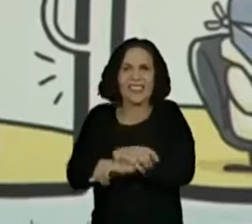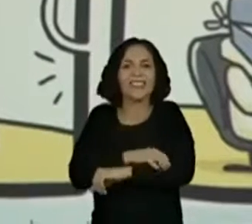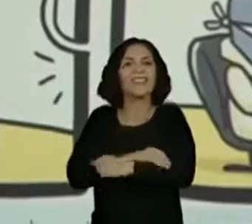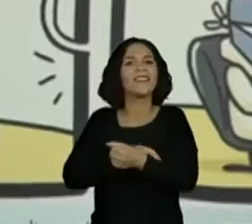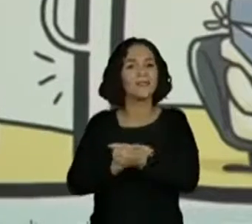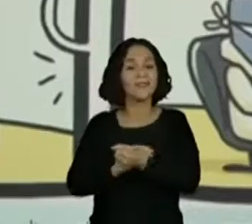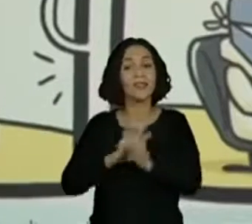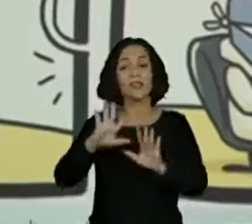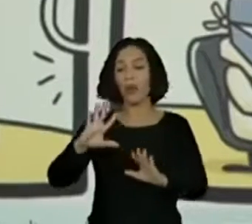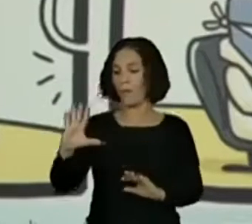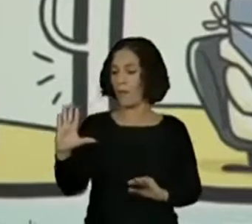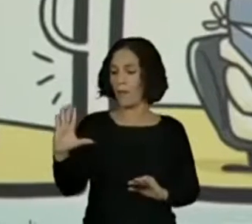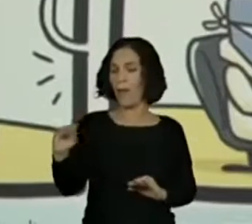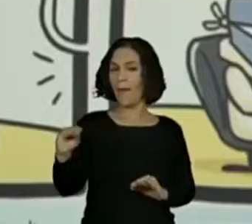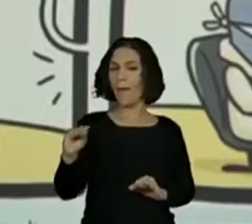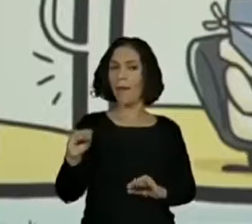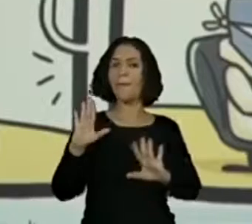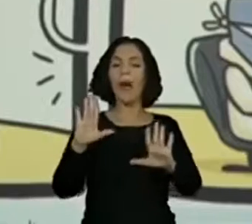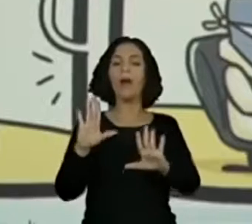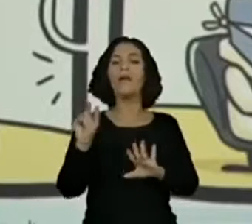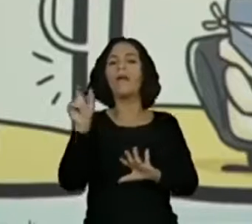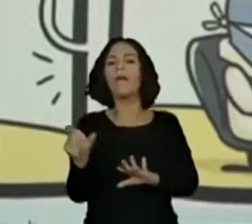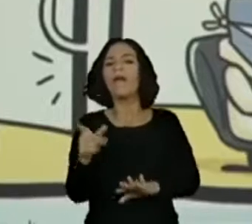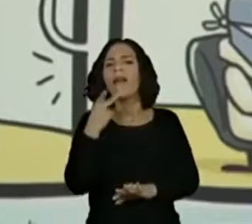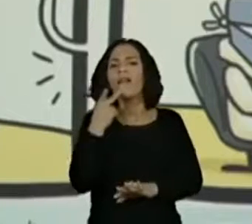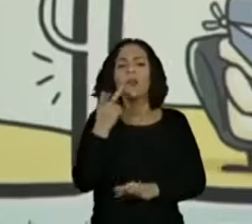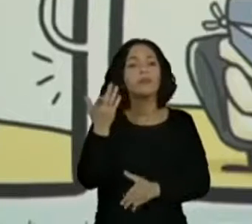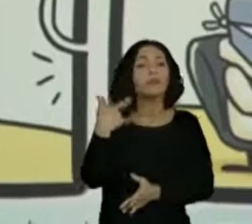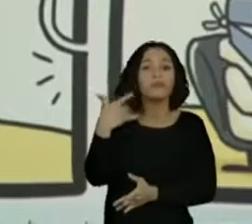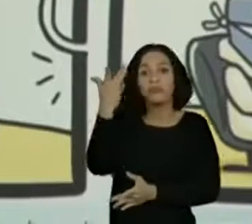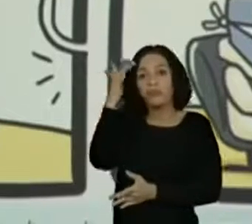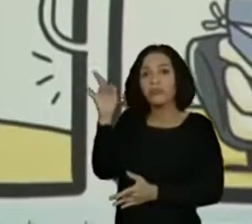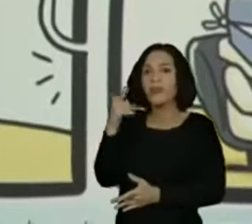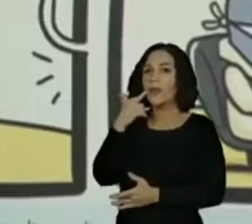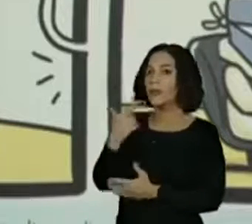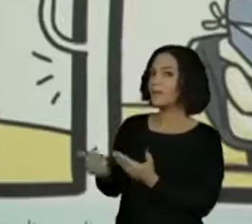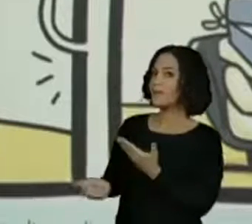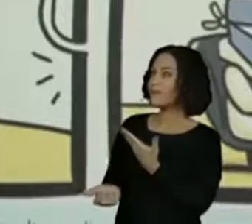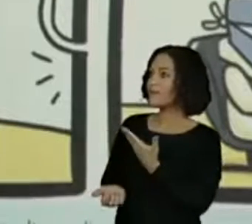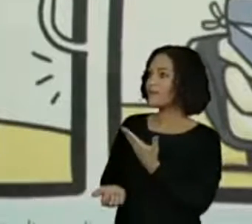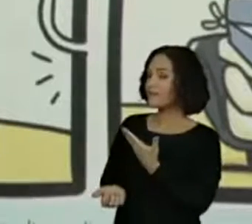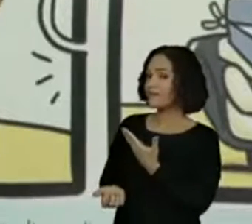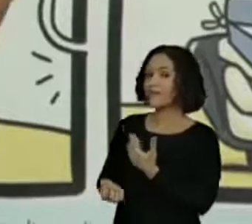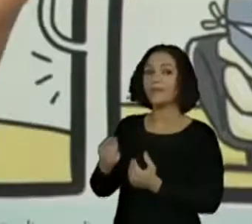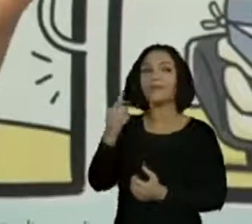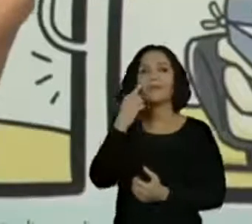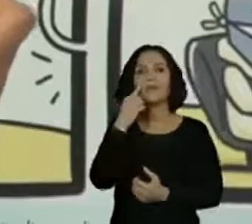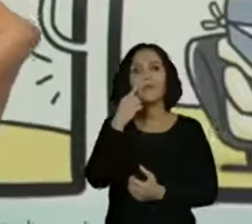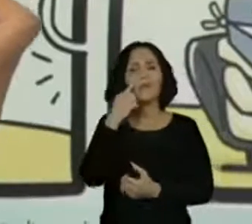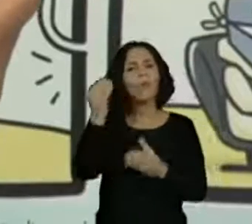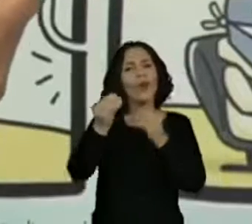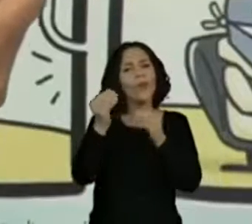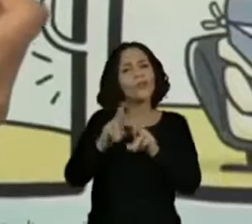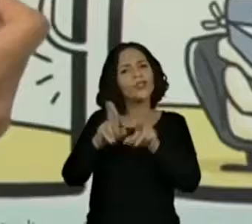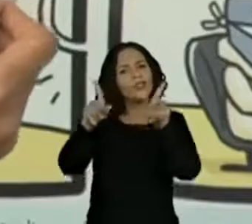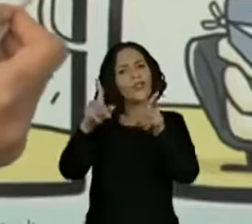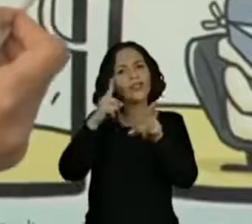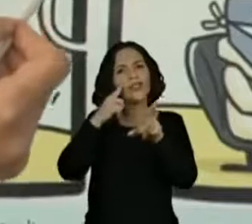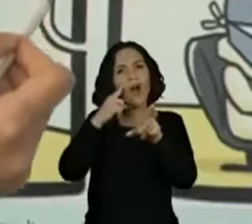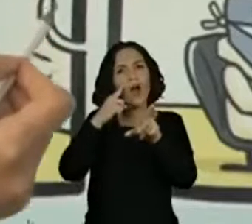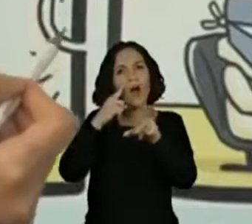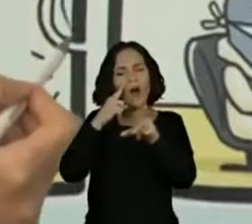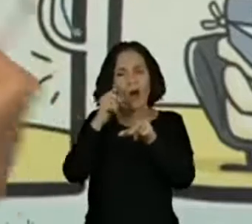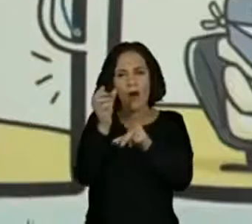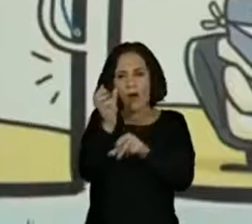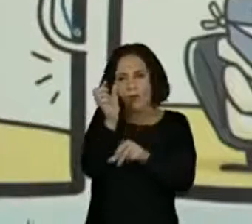Só fala. E quais as indicações? Olha a importância do recurso gráfico. Olha como o balão está diferente